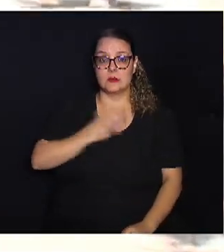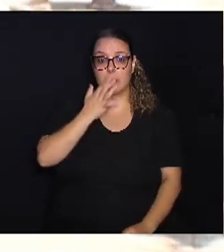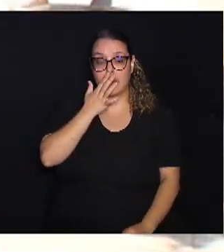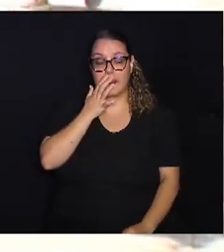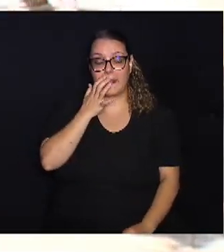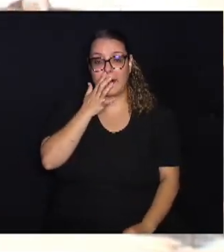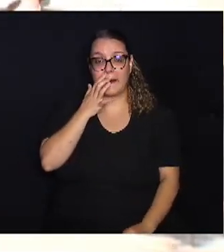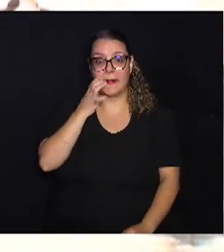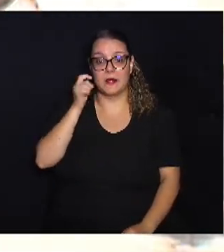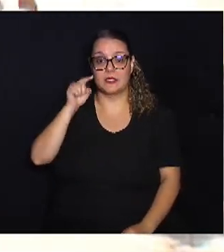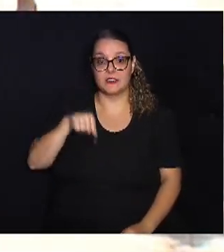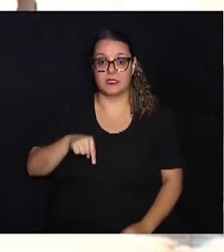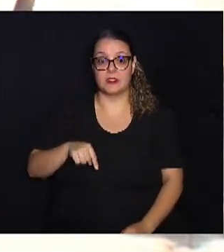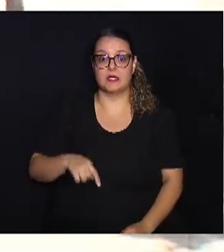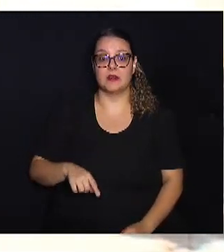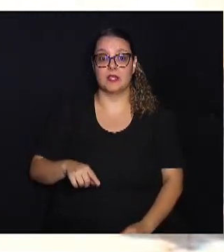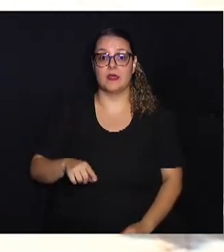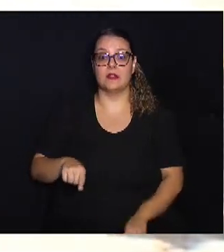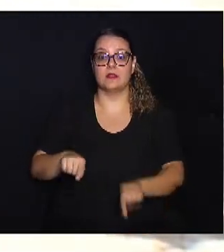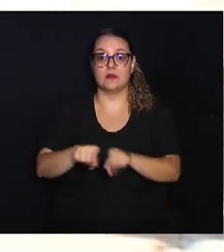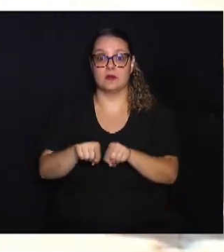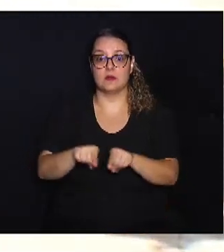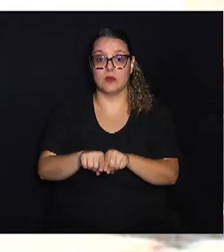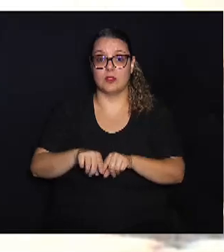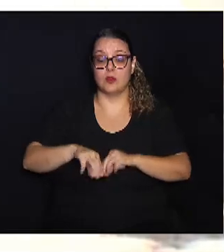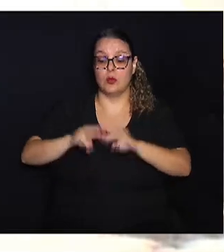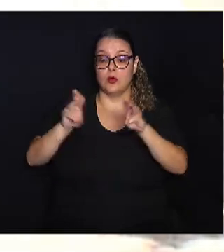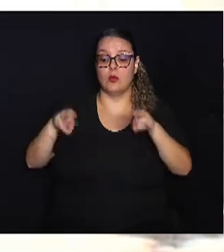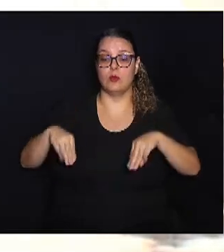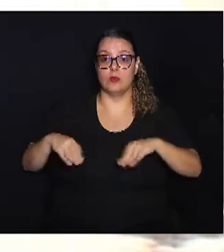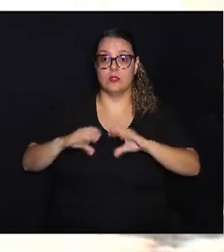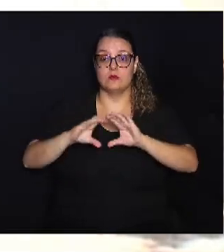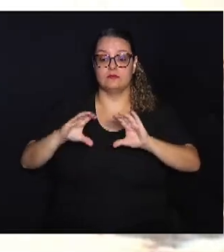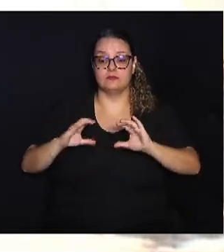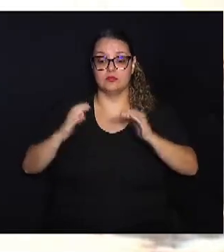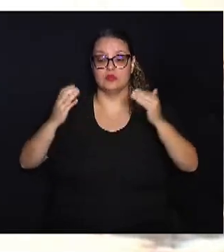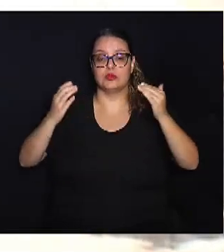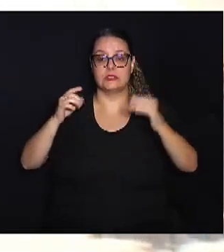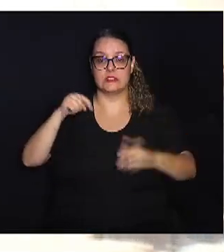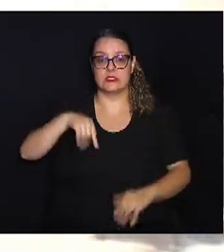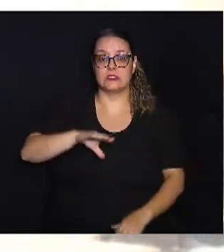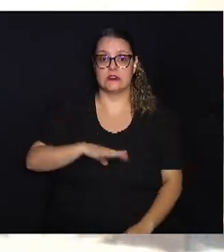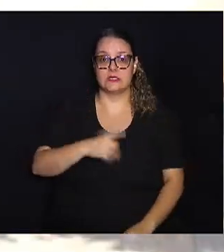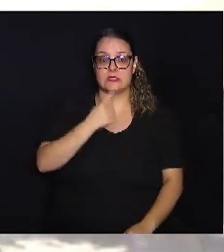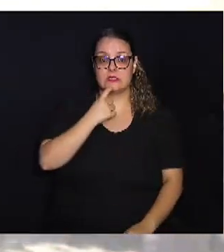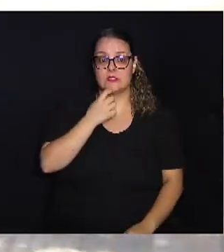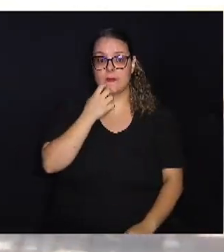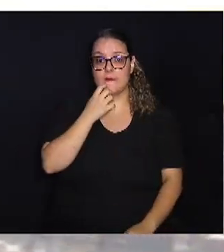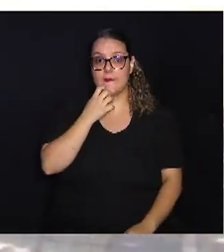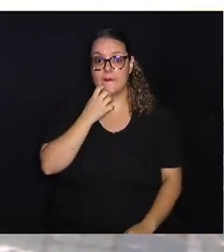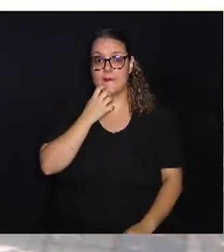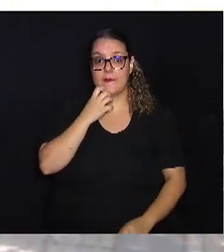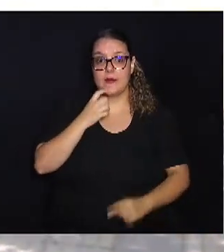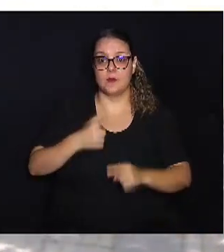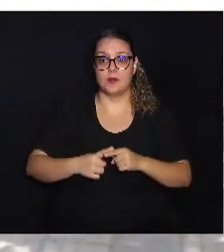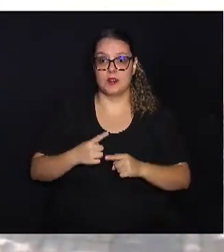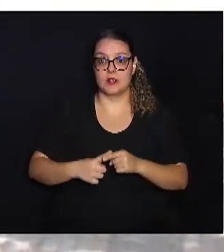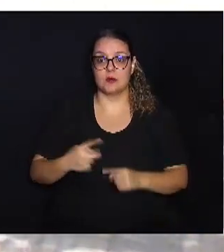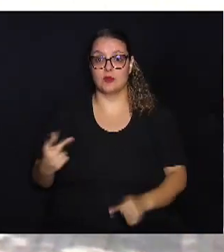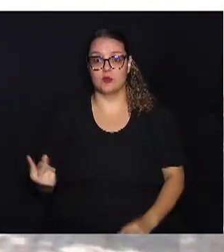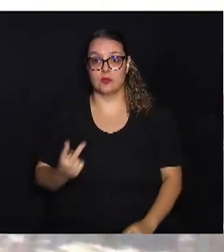da Saudade, que é considerado um museu a céu aberto na cidade de Campinas. Isso por conta do seu